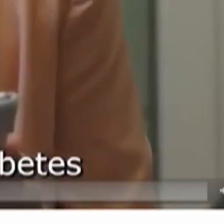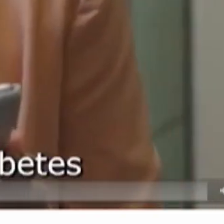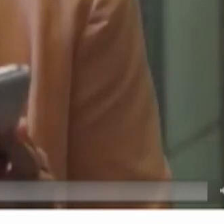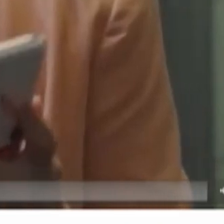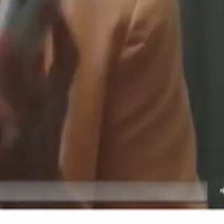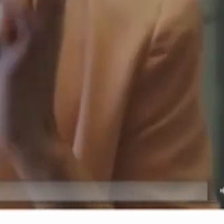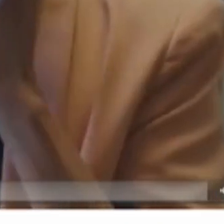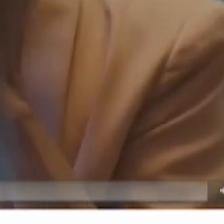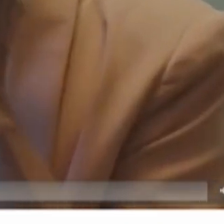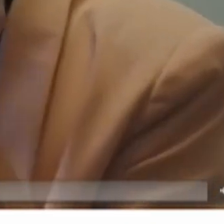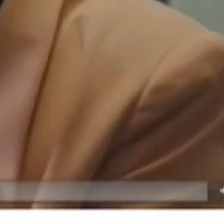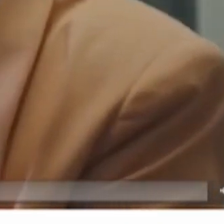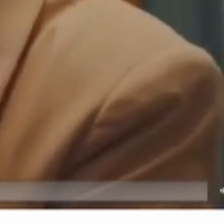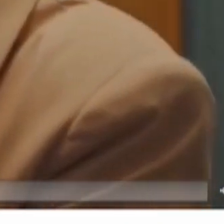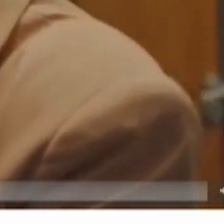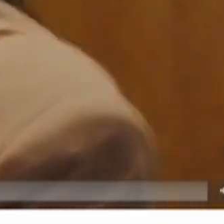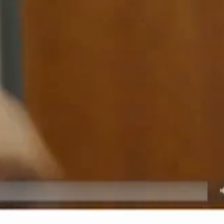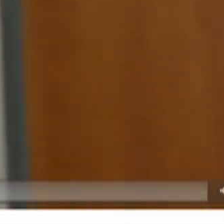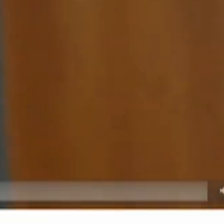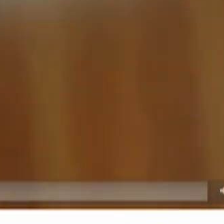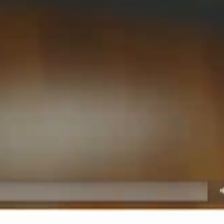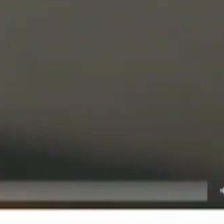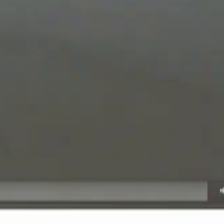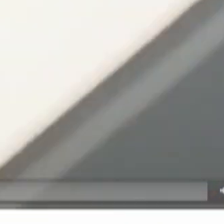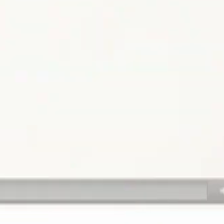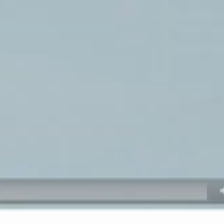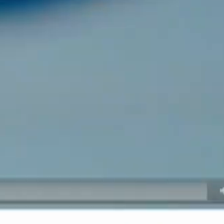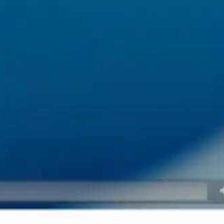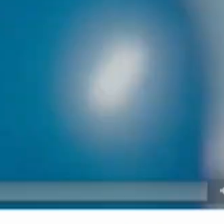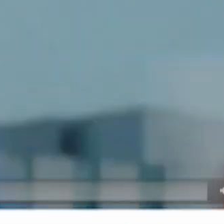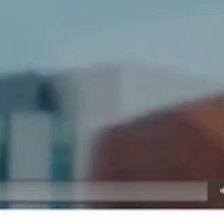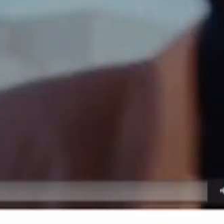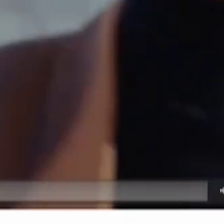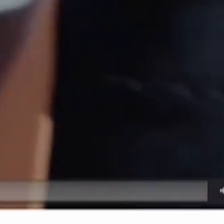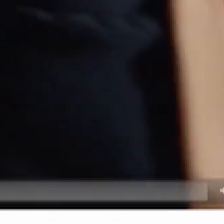com diabetes pode ser um desafio.